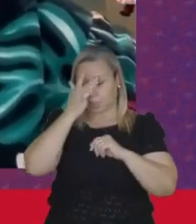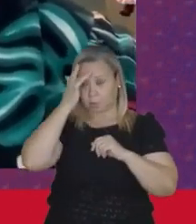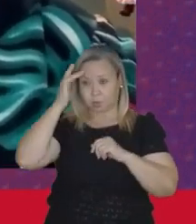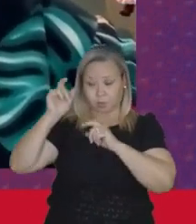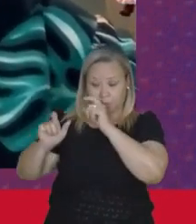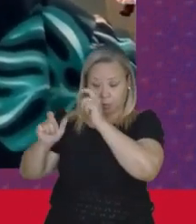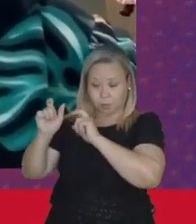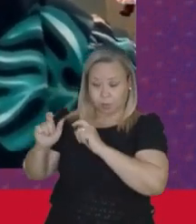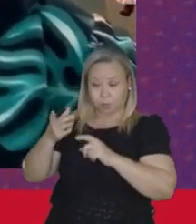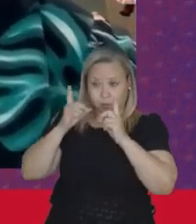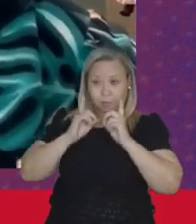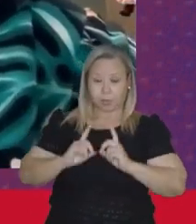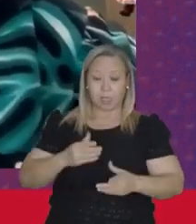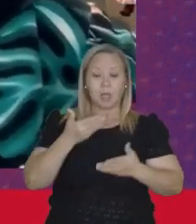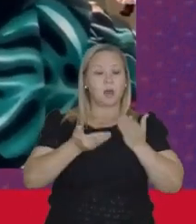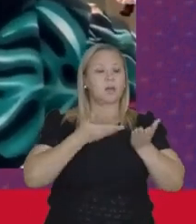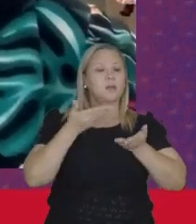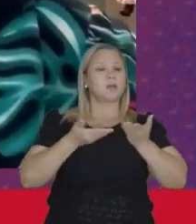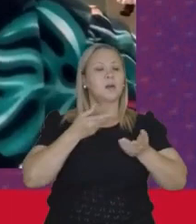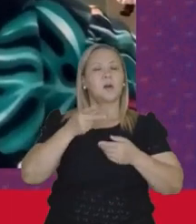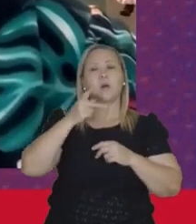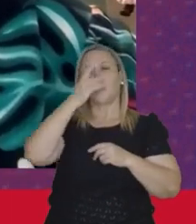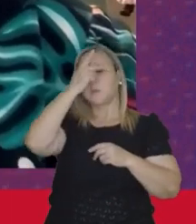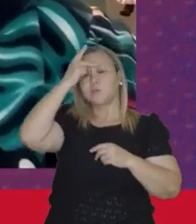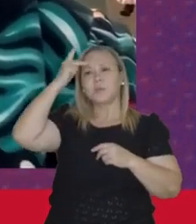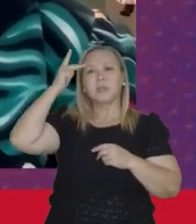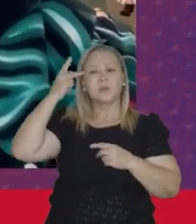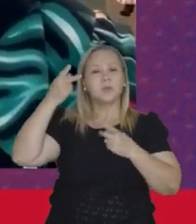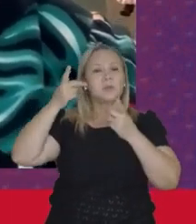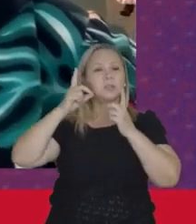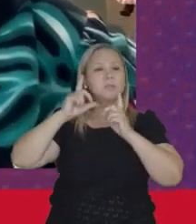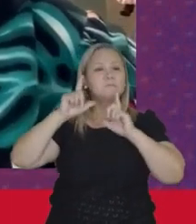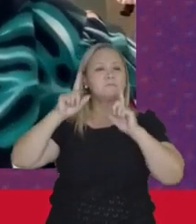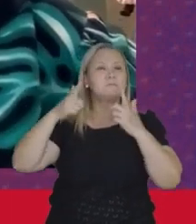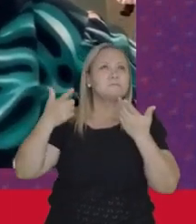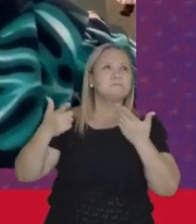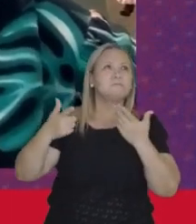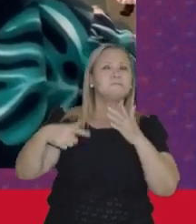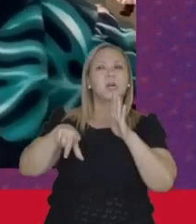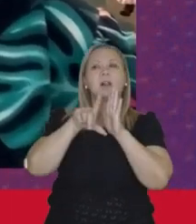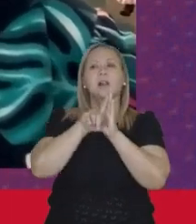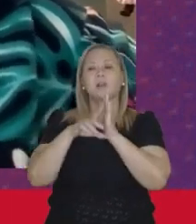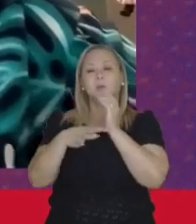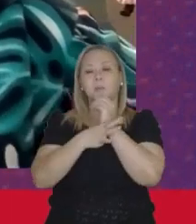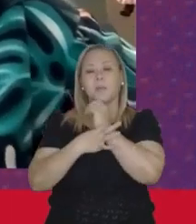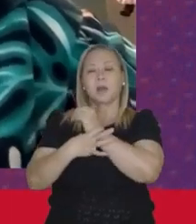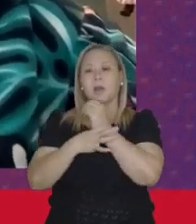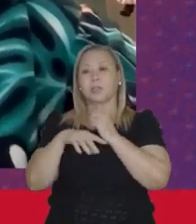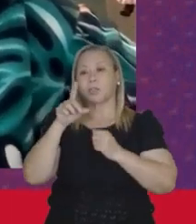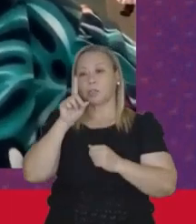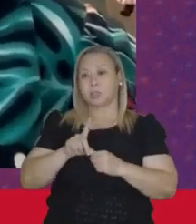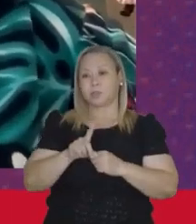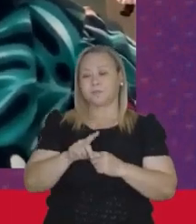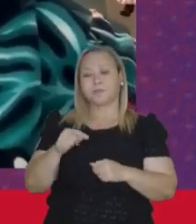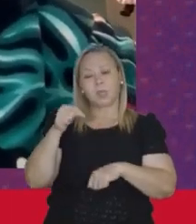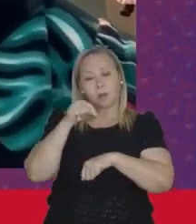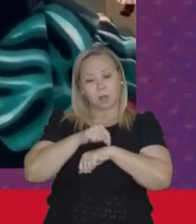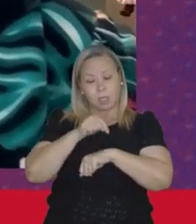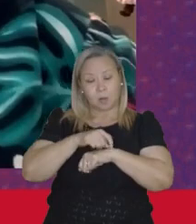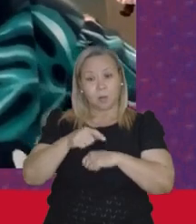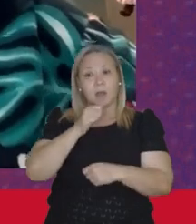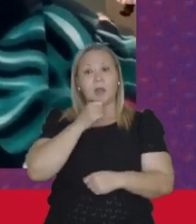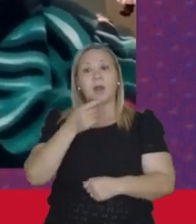com deficiência são tratadas como pessoas nas leis, né, como garantias de direito. Ali, naquele momento,